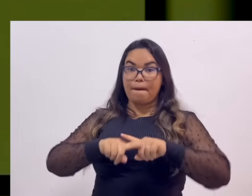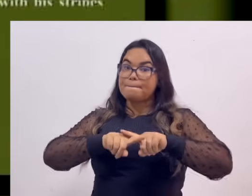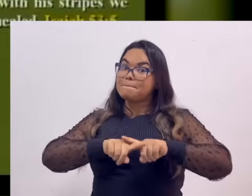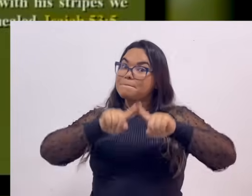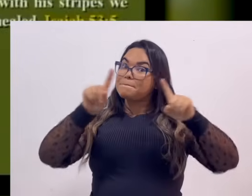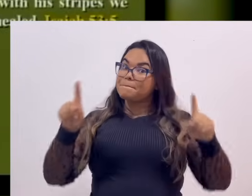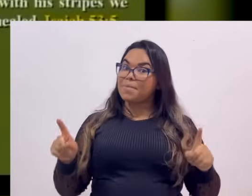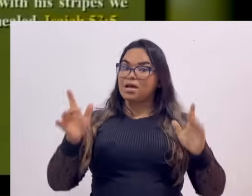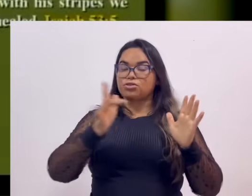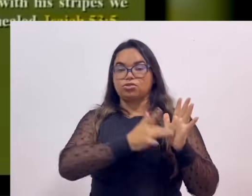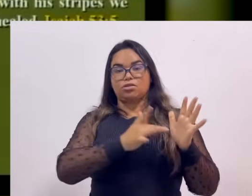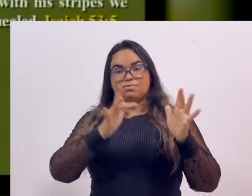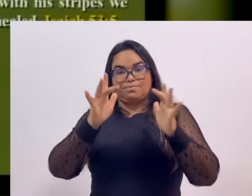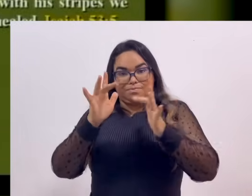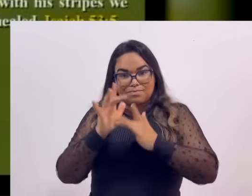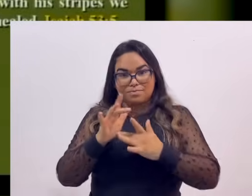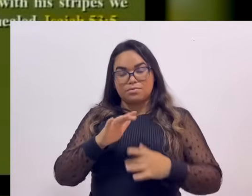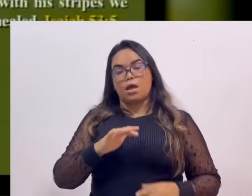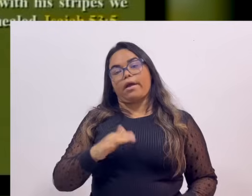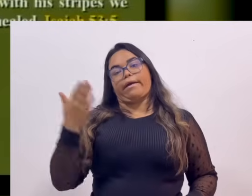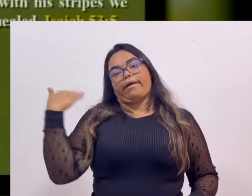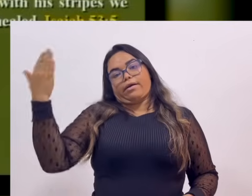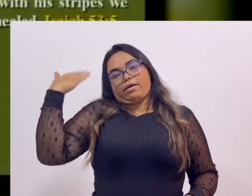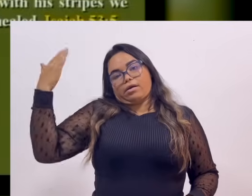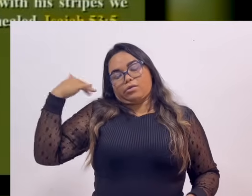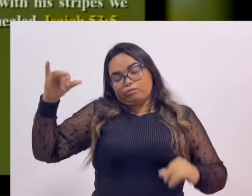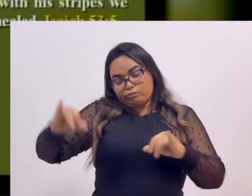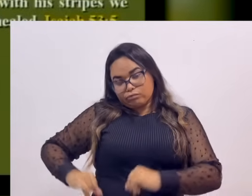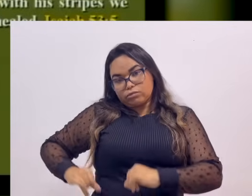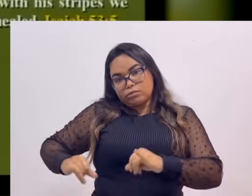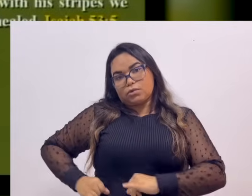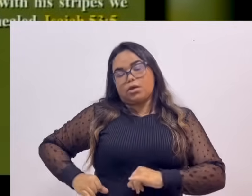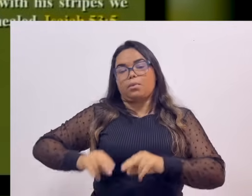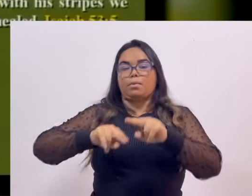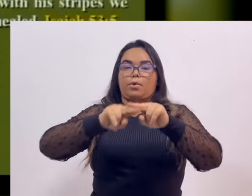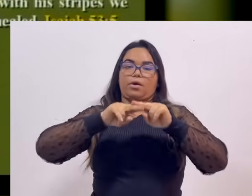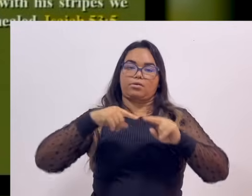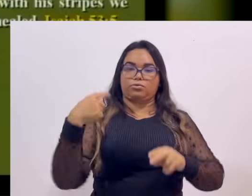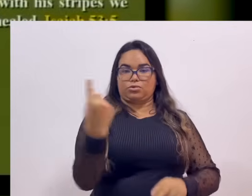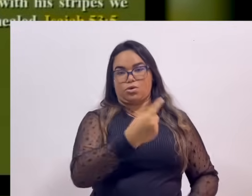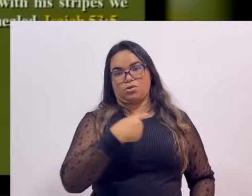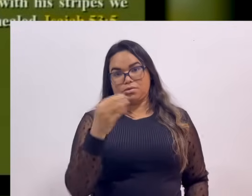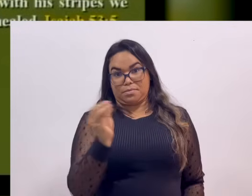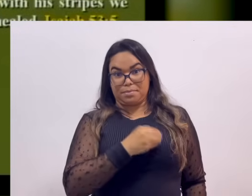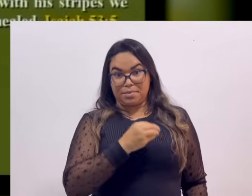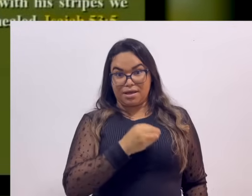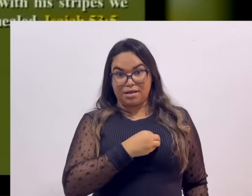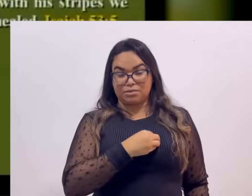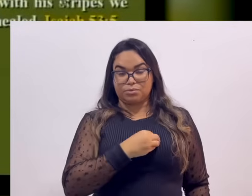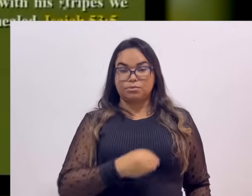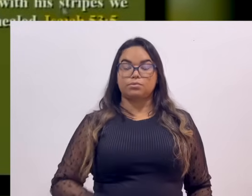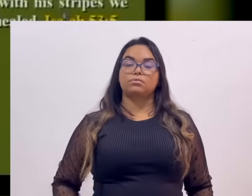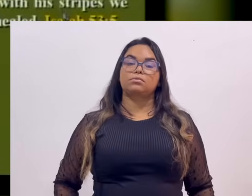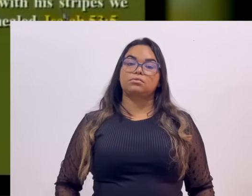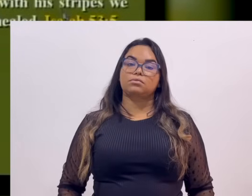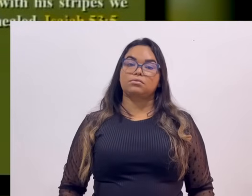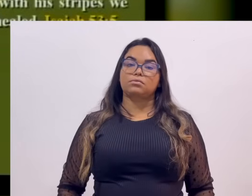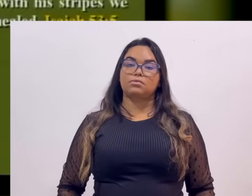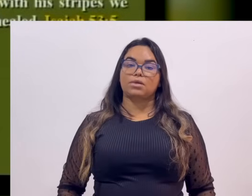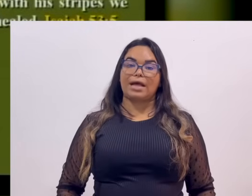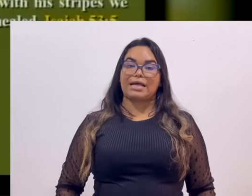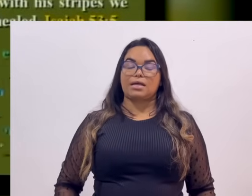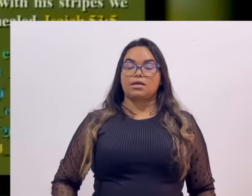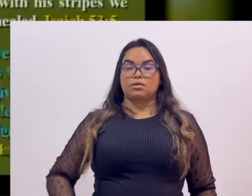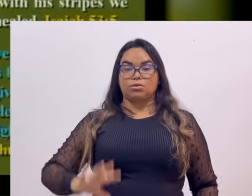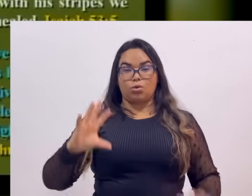mas ele foi ferido por causa das nossas transgressões moído pelas nossas iniquidades o castigo